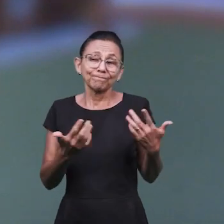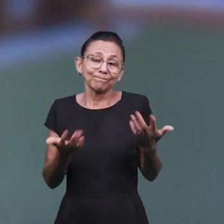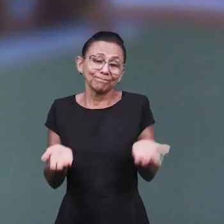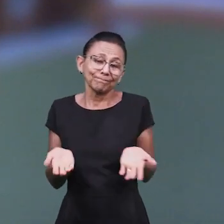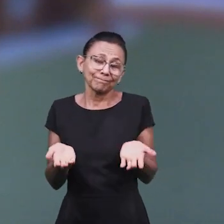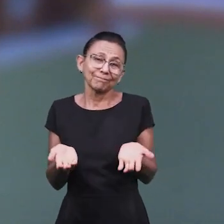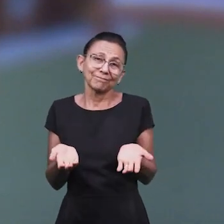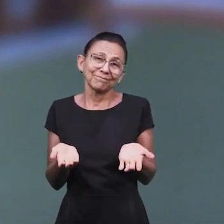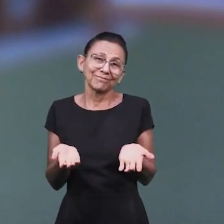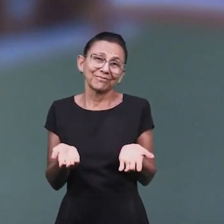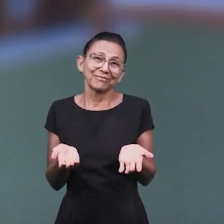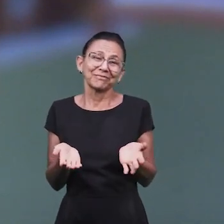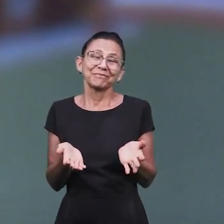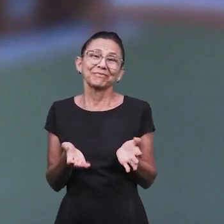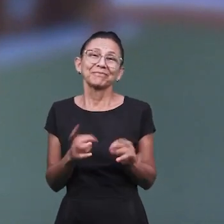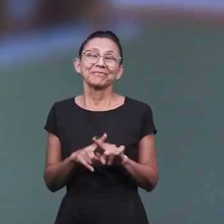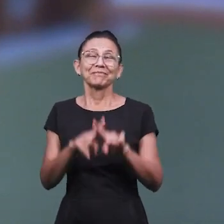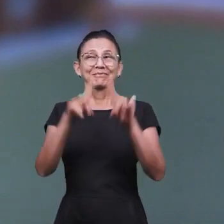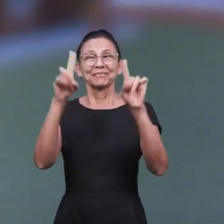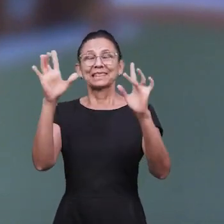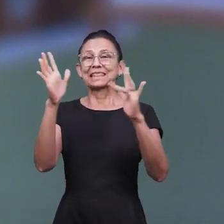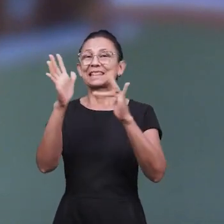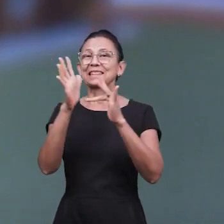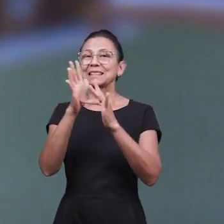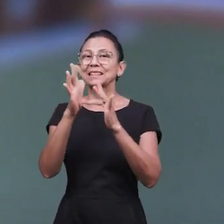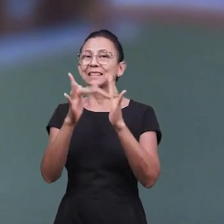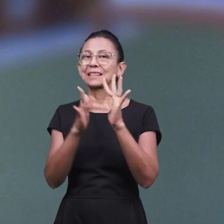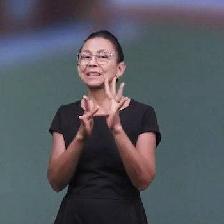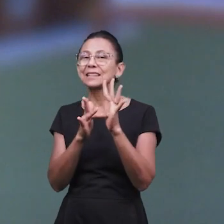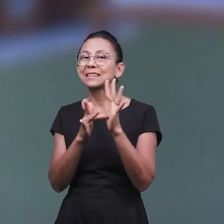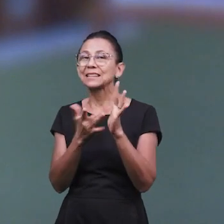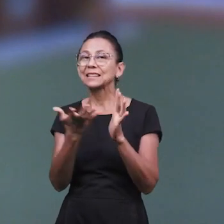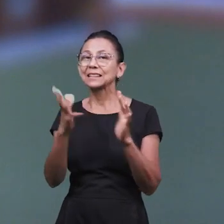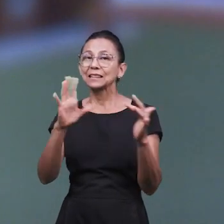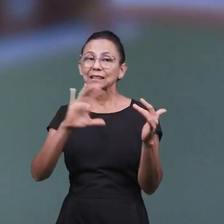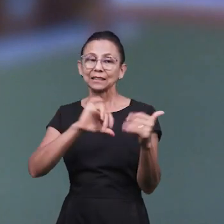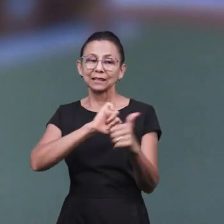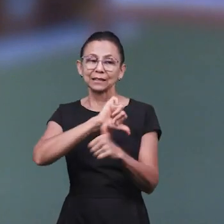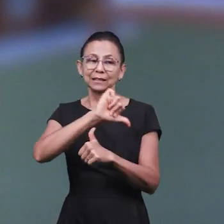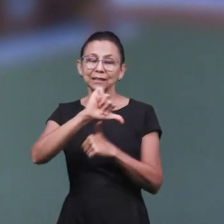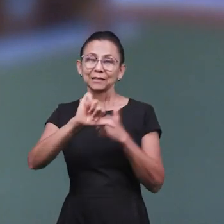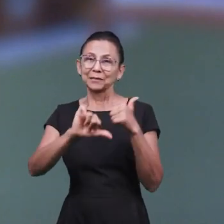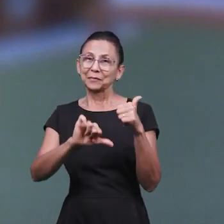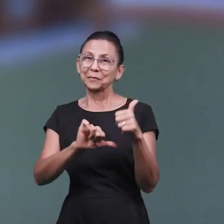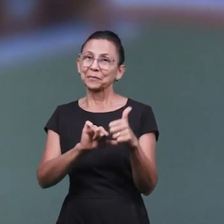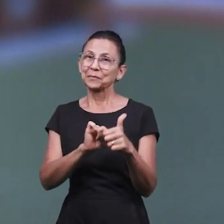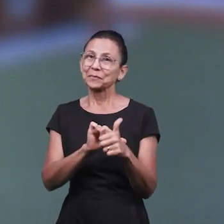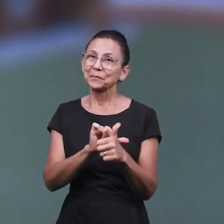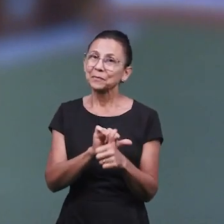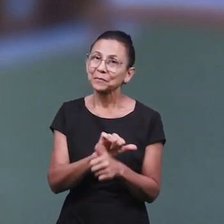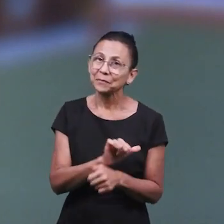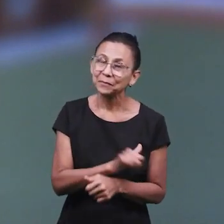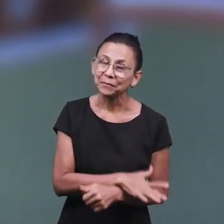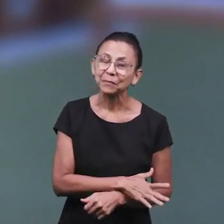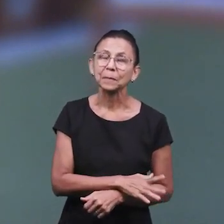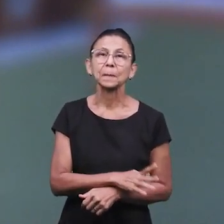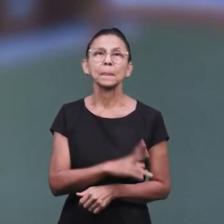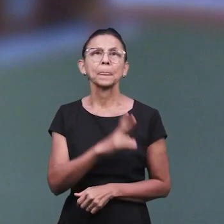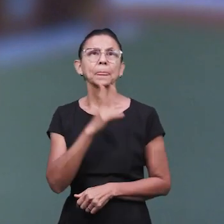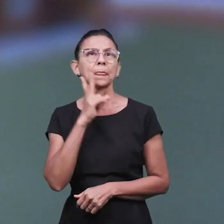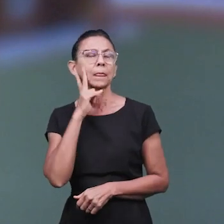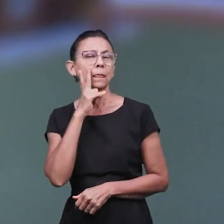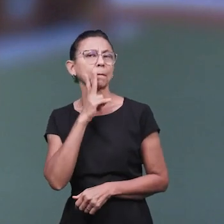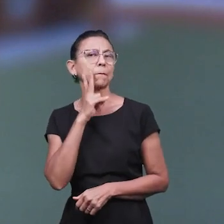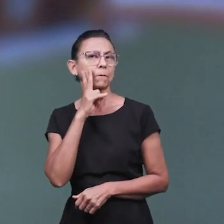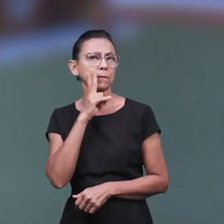esperança. Mas Jesus, Ele quer transformar o coração do homem. O vinho